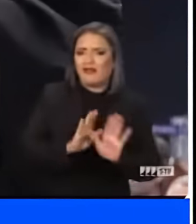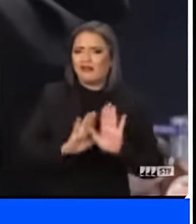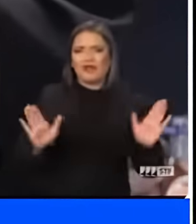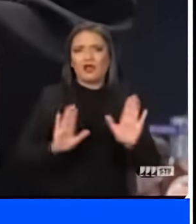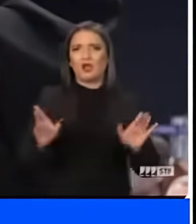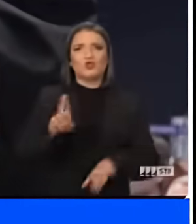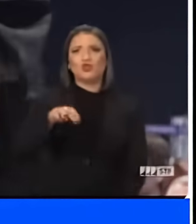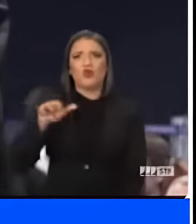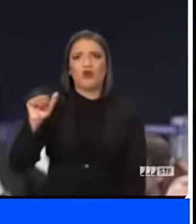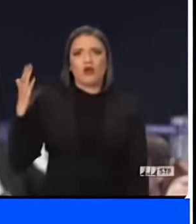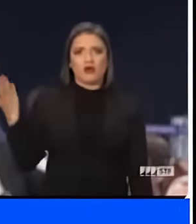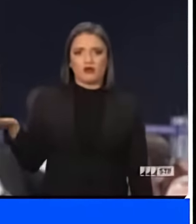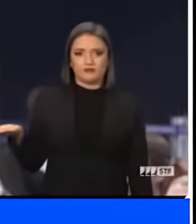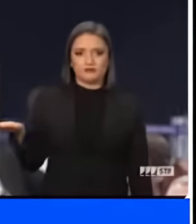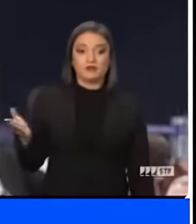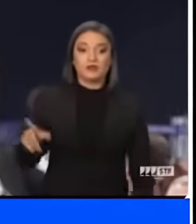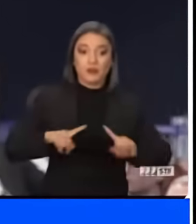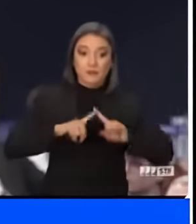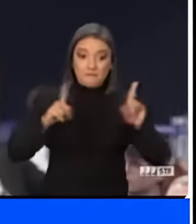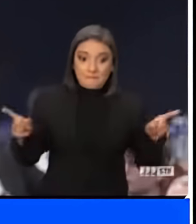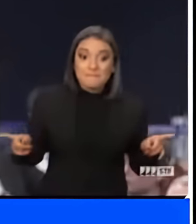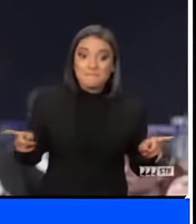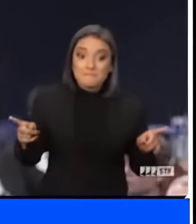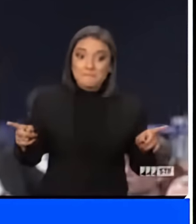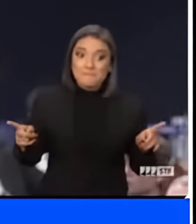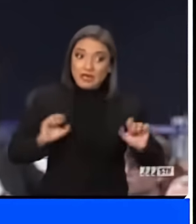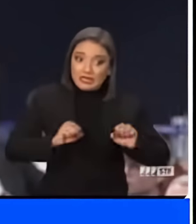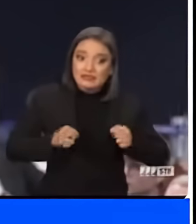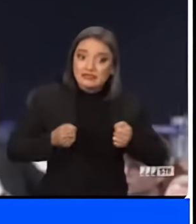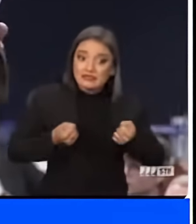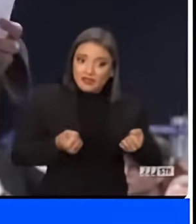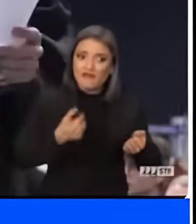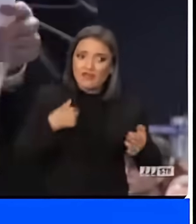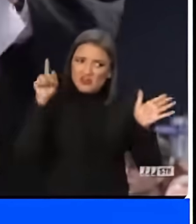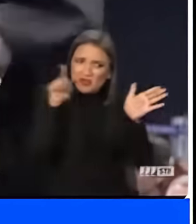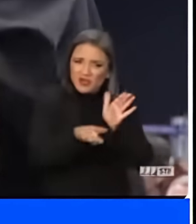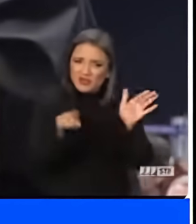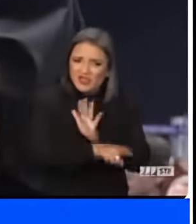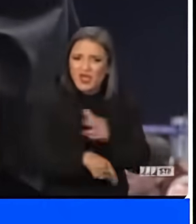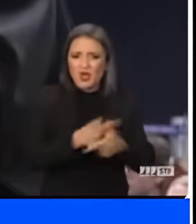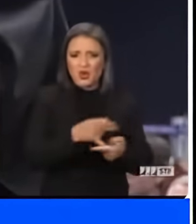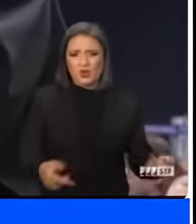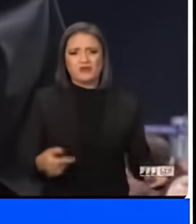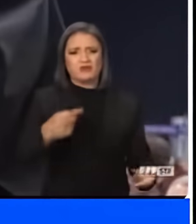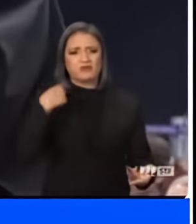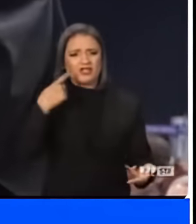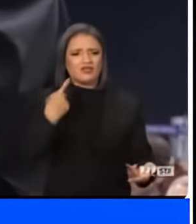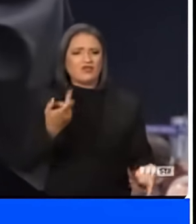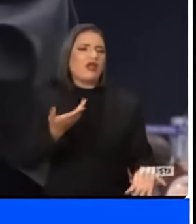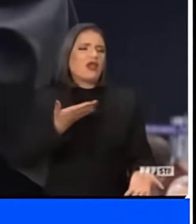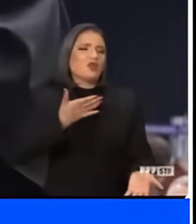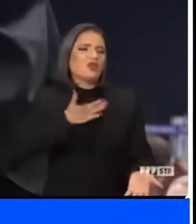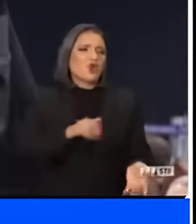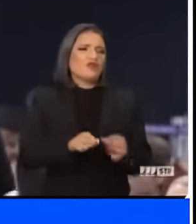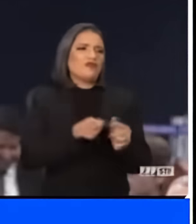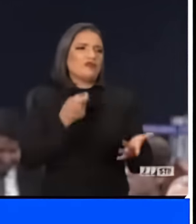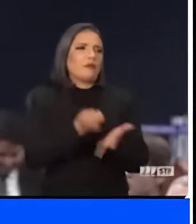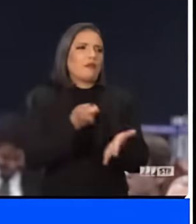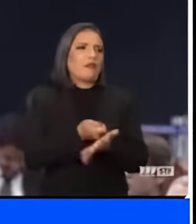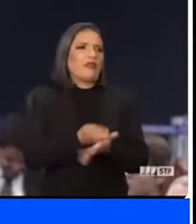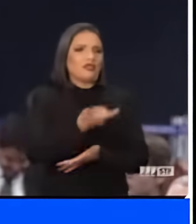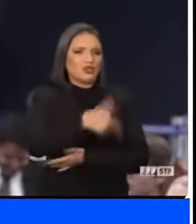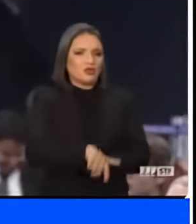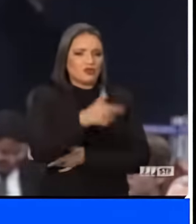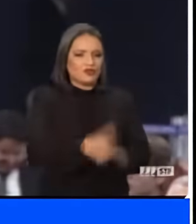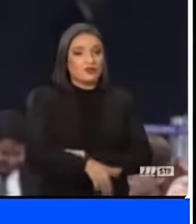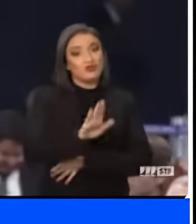pelo general Paulo Sérgio. Mas a defesa foi chato. É coisa que advogado não gosta de fazer. Porque o que está aprovado, está aprovado. Eminente ministra Carmen,